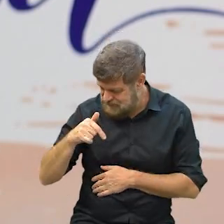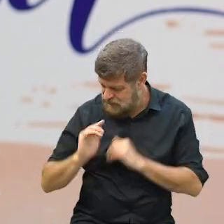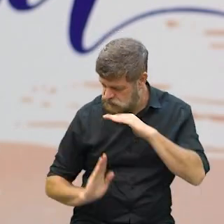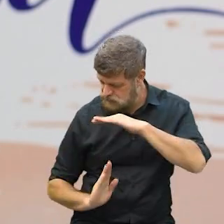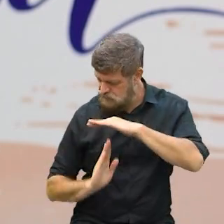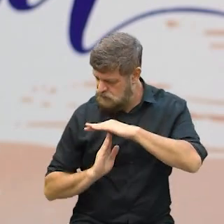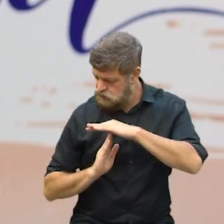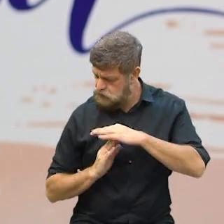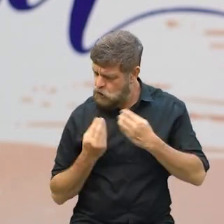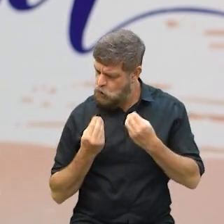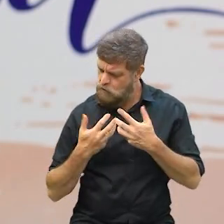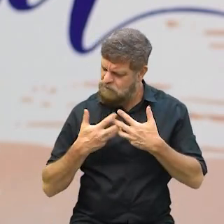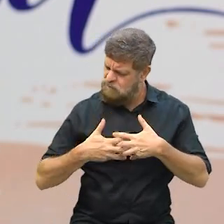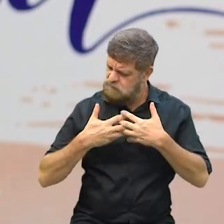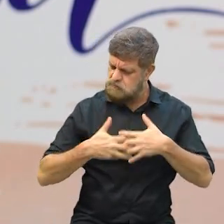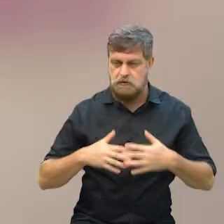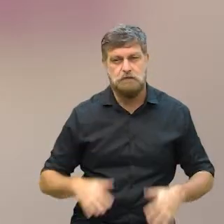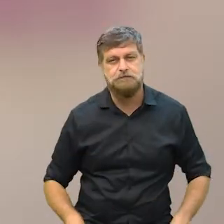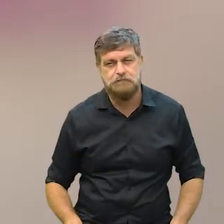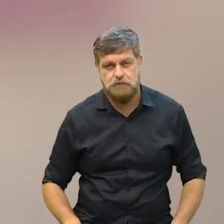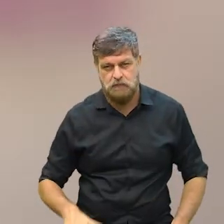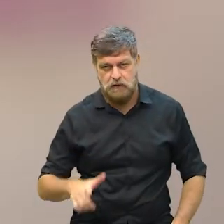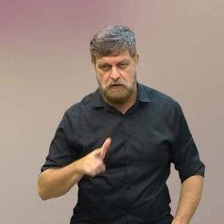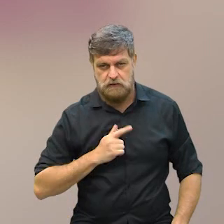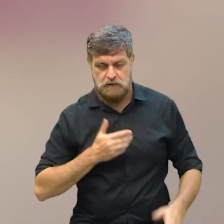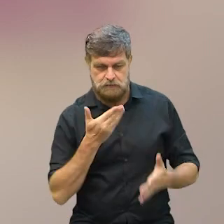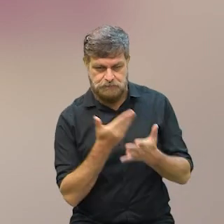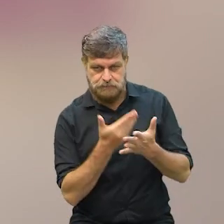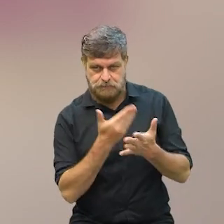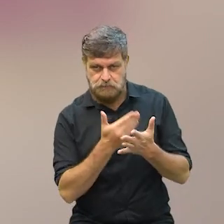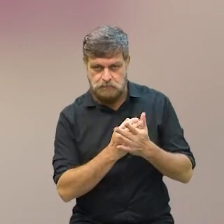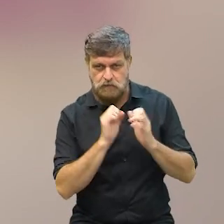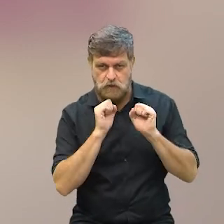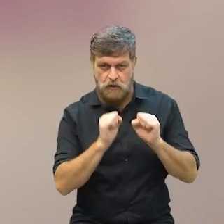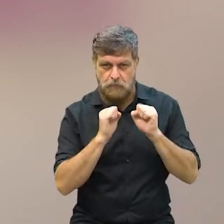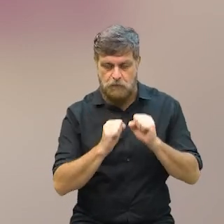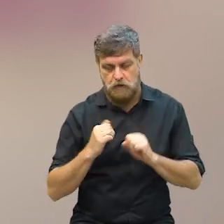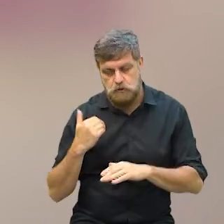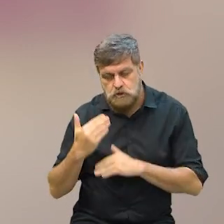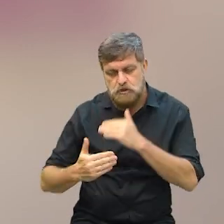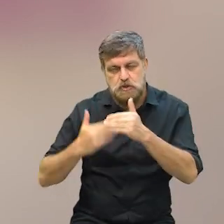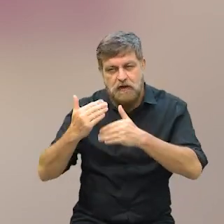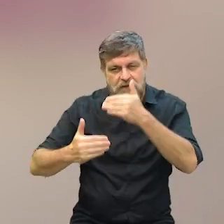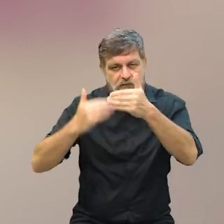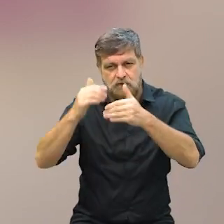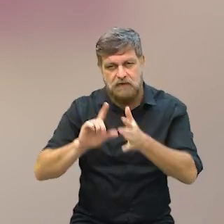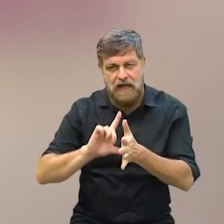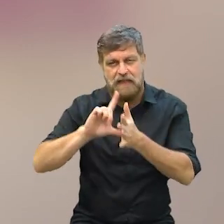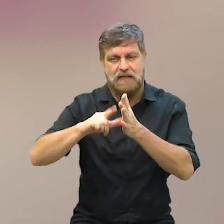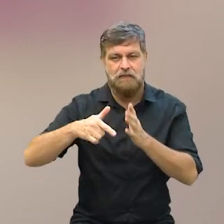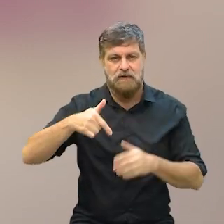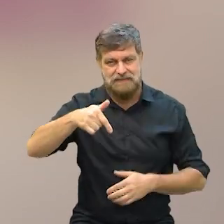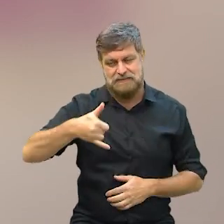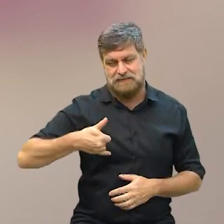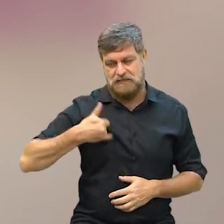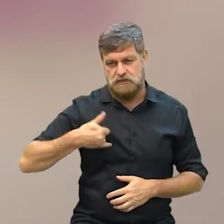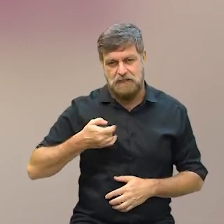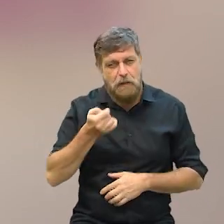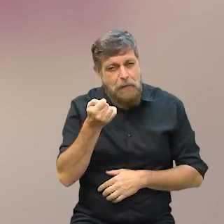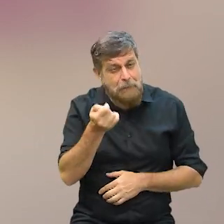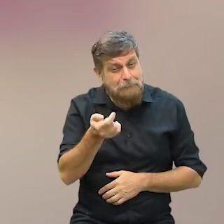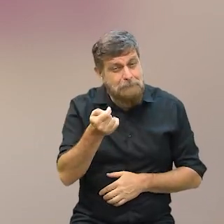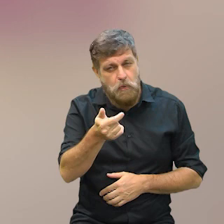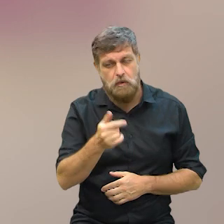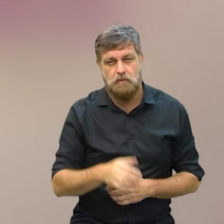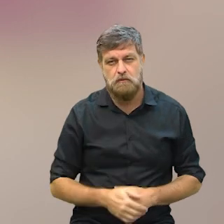7 anos? Como que funciona? Como que é isso? Então, existem trabalhos que falam que pode desenvolver após isso, mas é muito